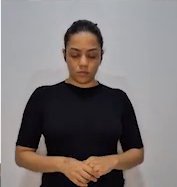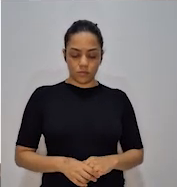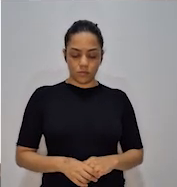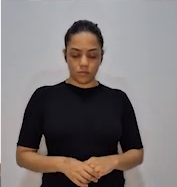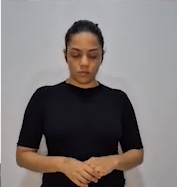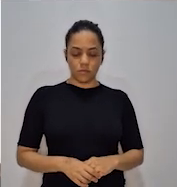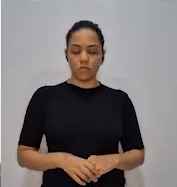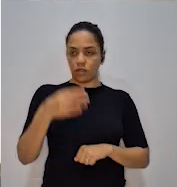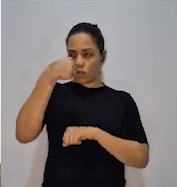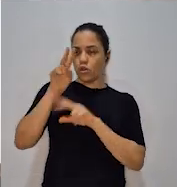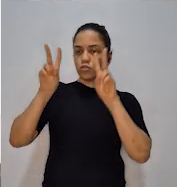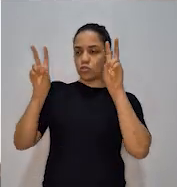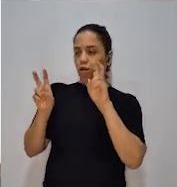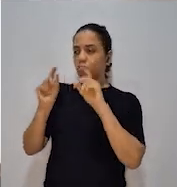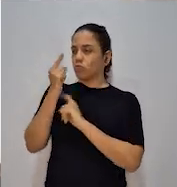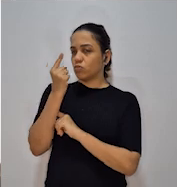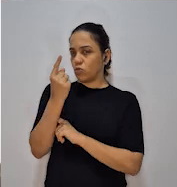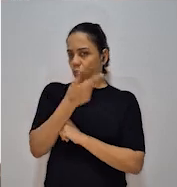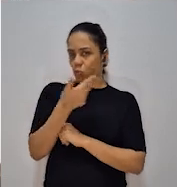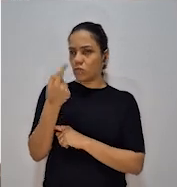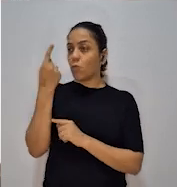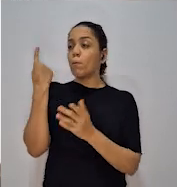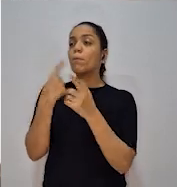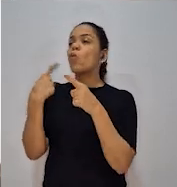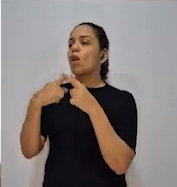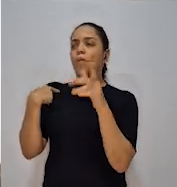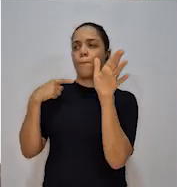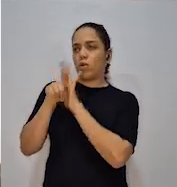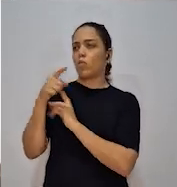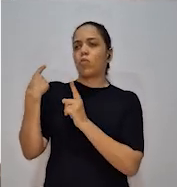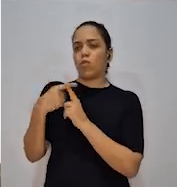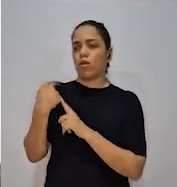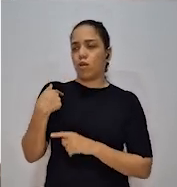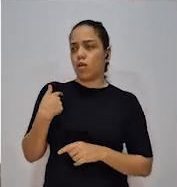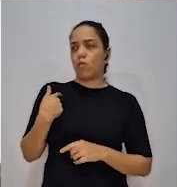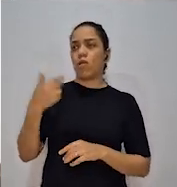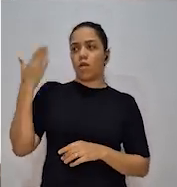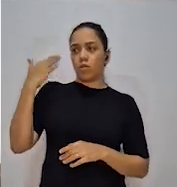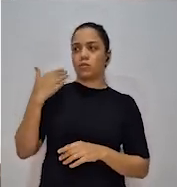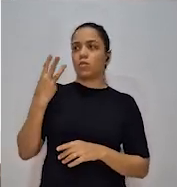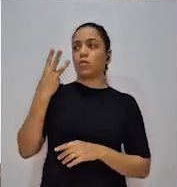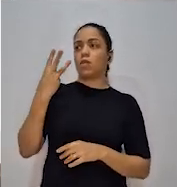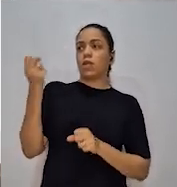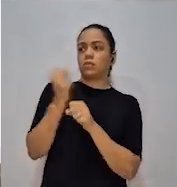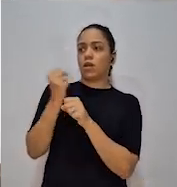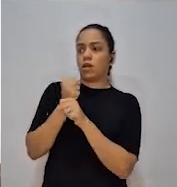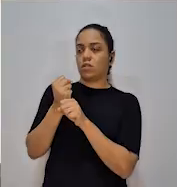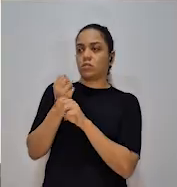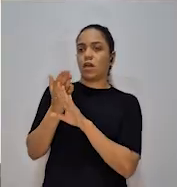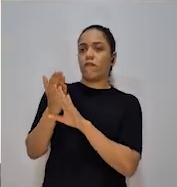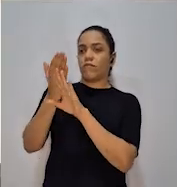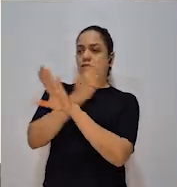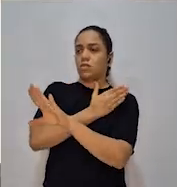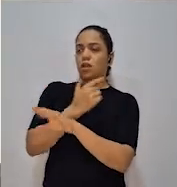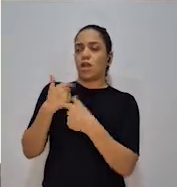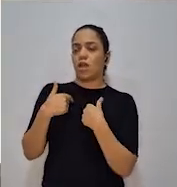Vou só pode trazer um falar. parêntese para vocês, o porquê da pergunta. Eu me afastei faz 3 anos, que eu tive um